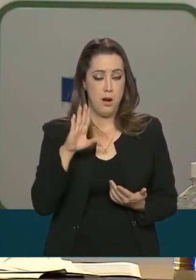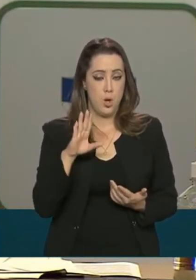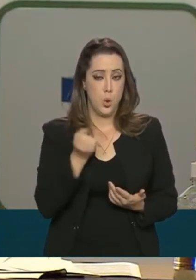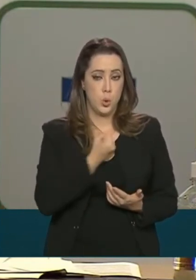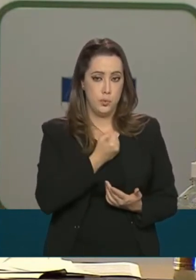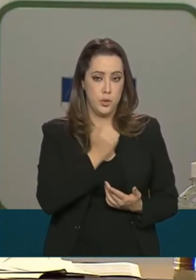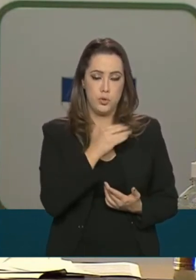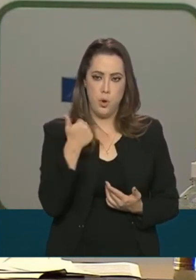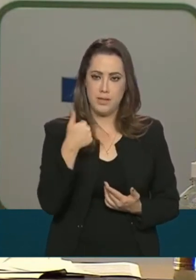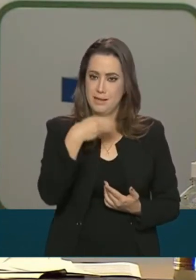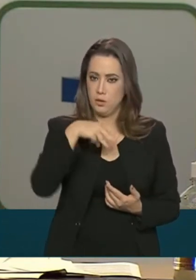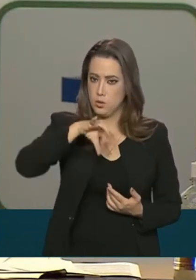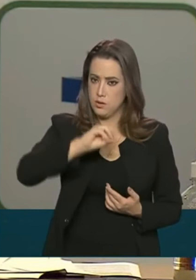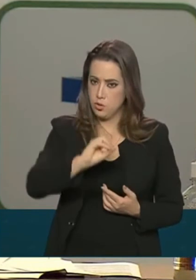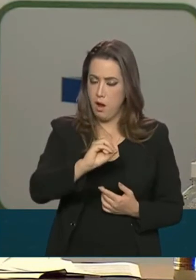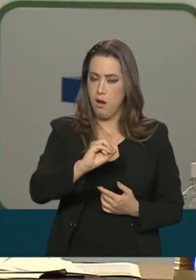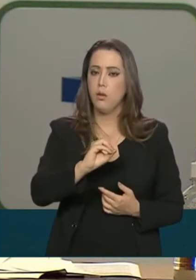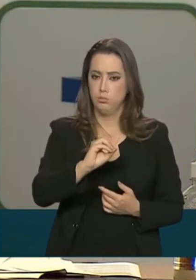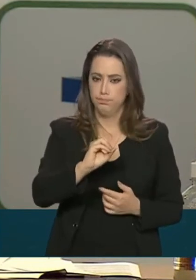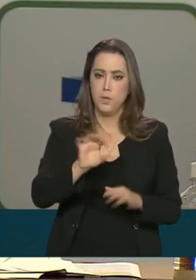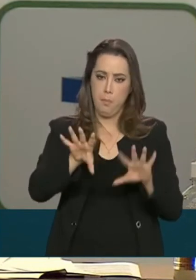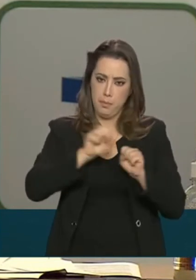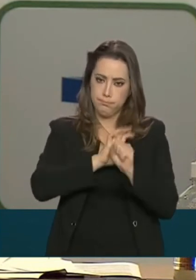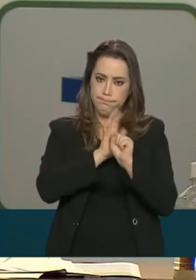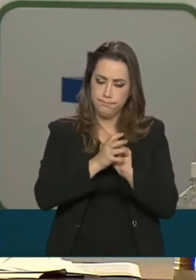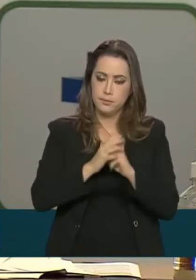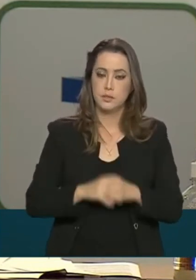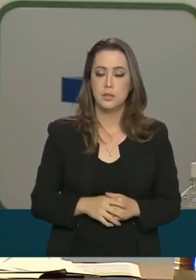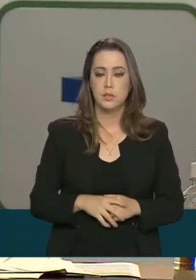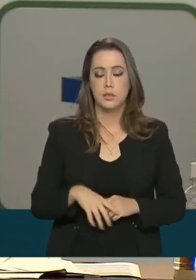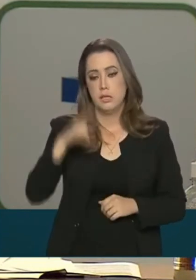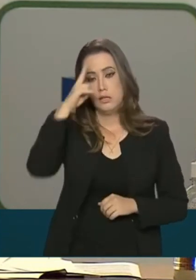Covid-19, e reforçando, né, que os últimos dias,